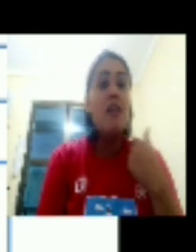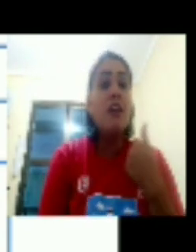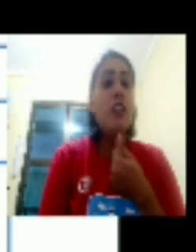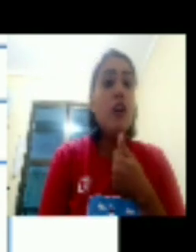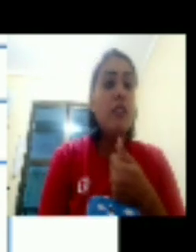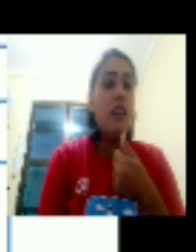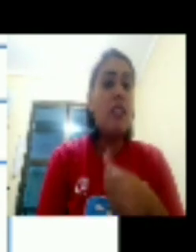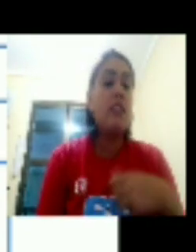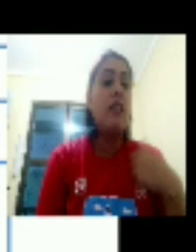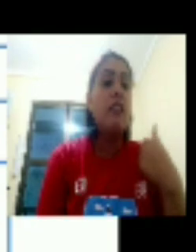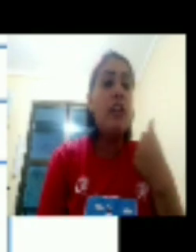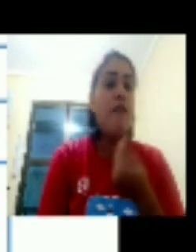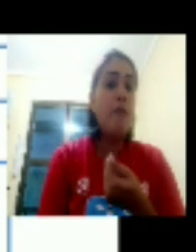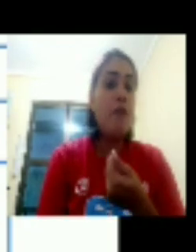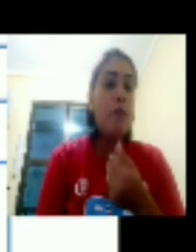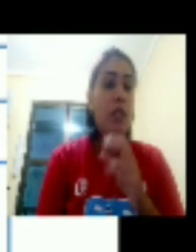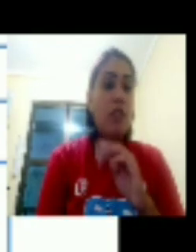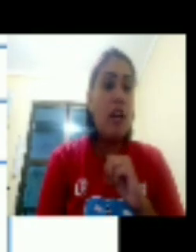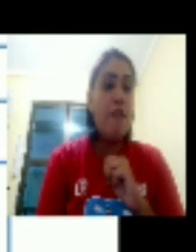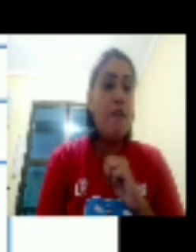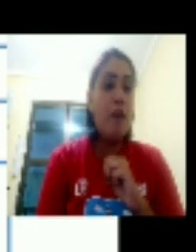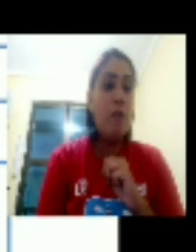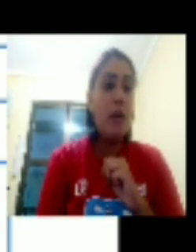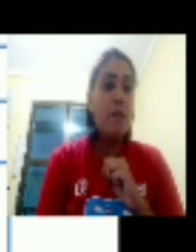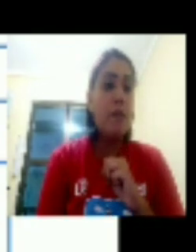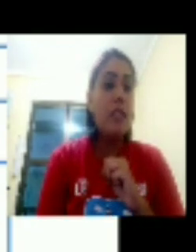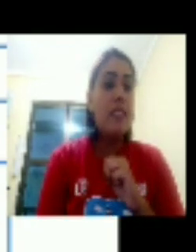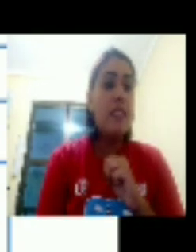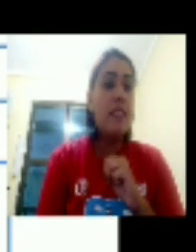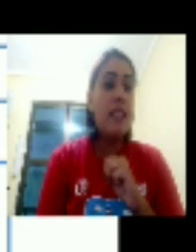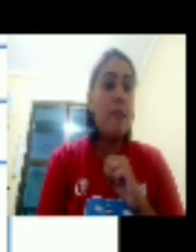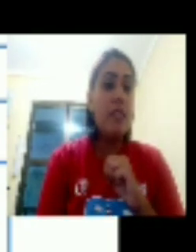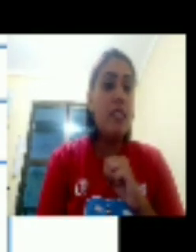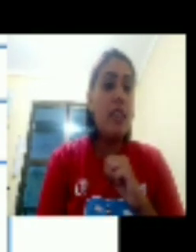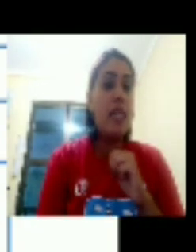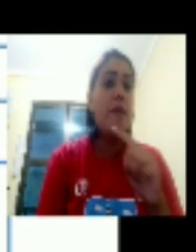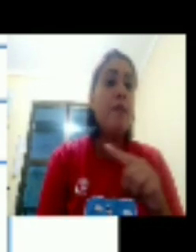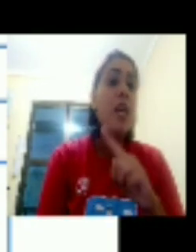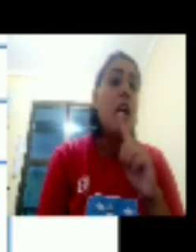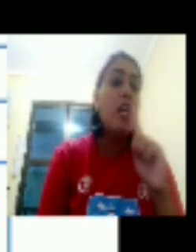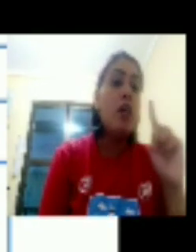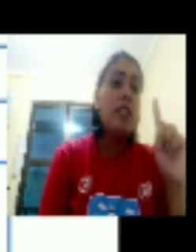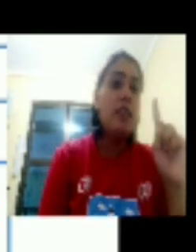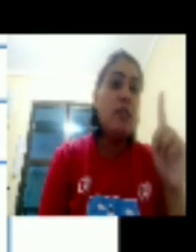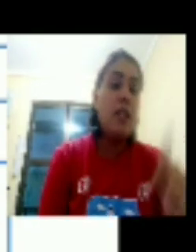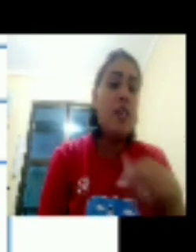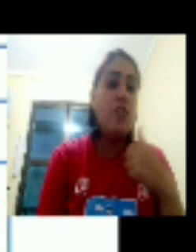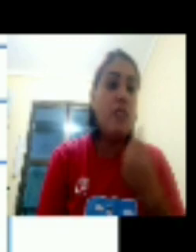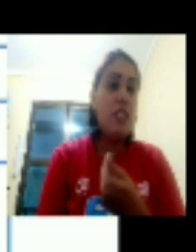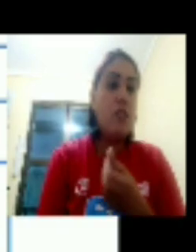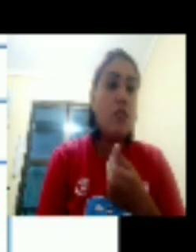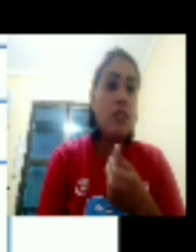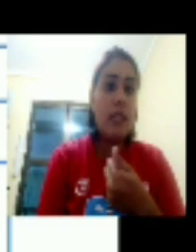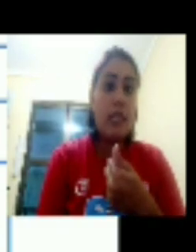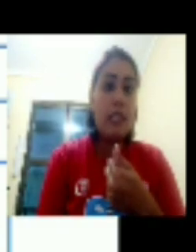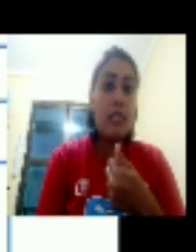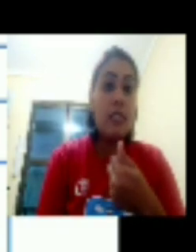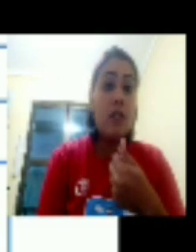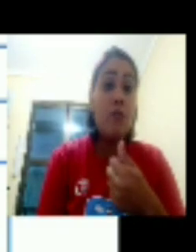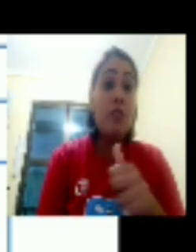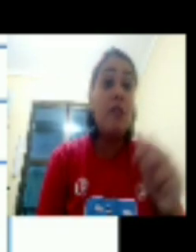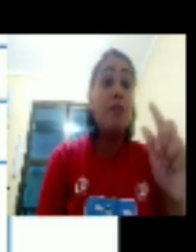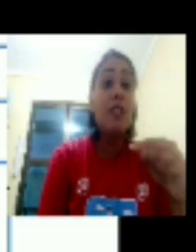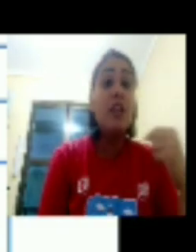PIAS, em 80 teve o movimento da reforma sanitária brasileira, em 83 teve as ações